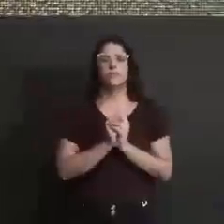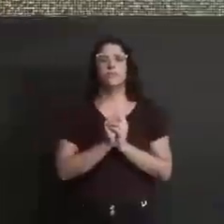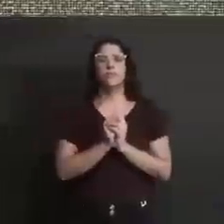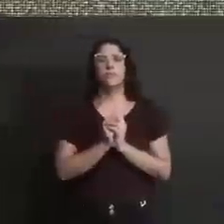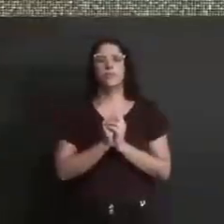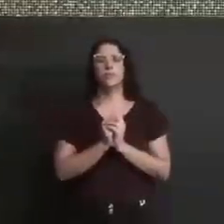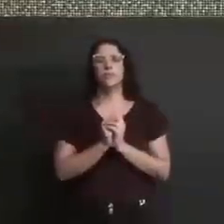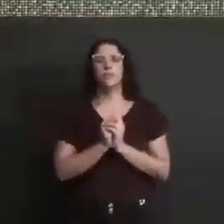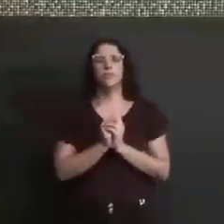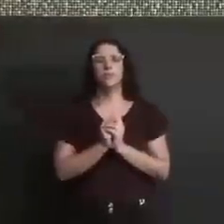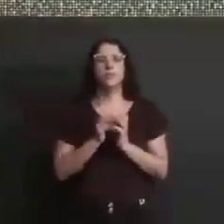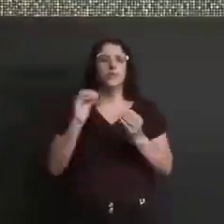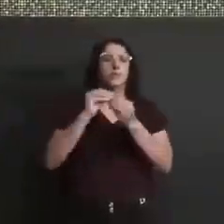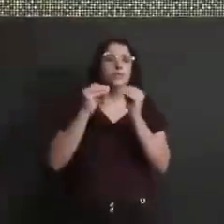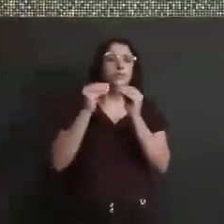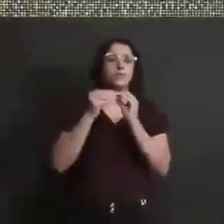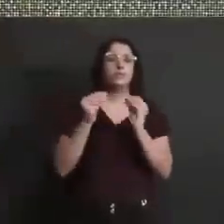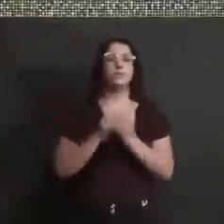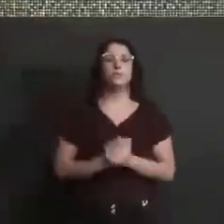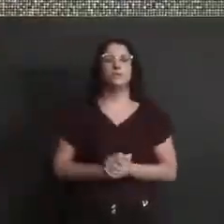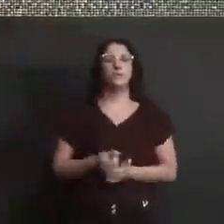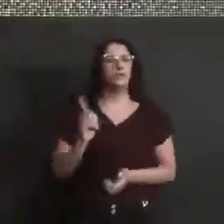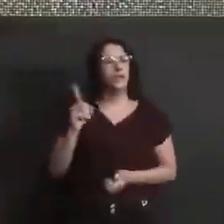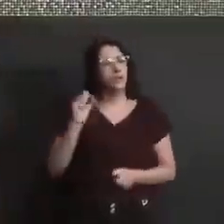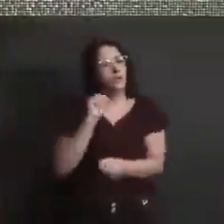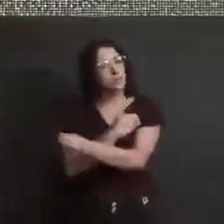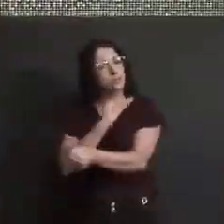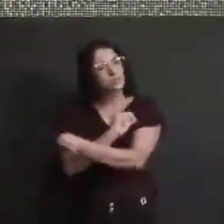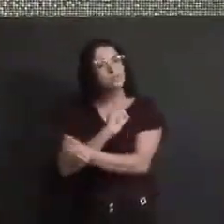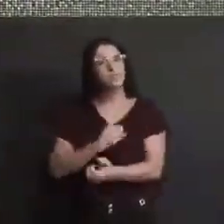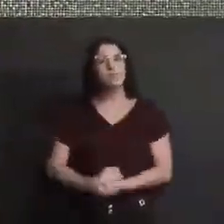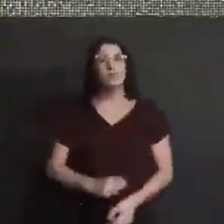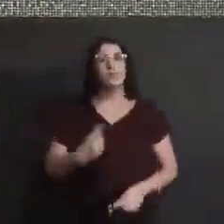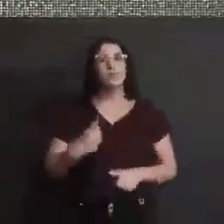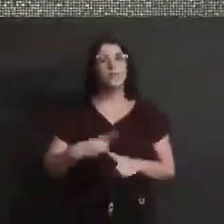Porque isso vai valer a pena.